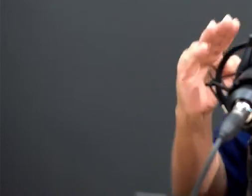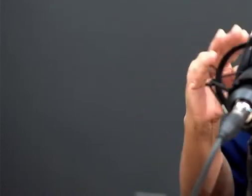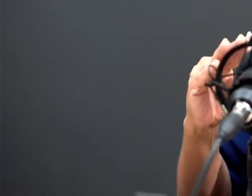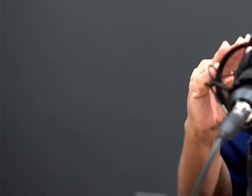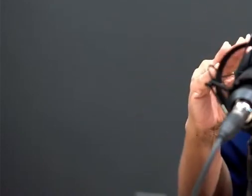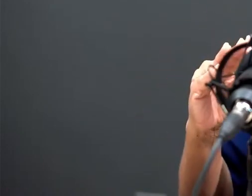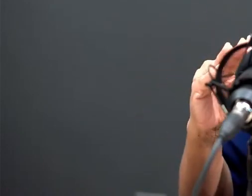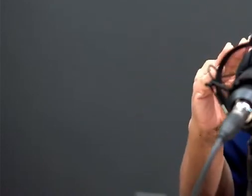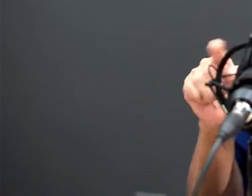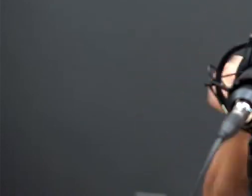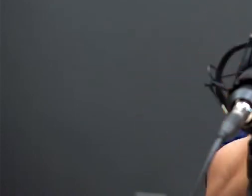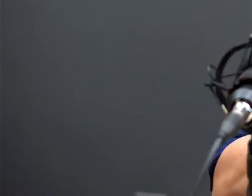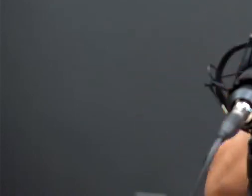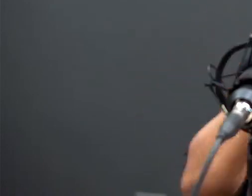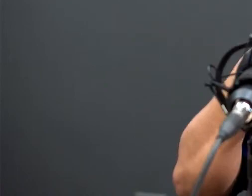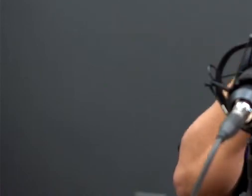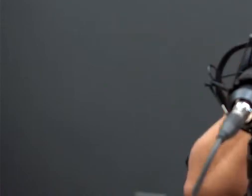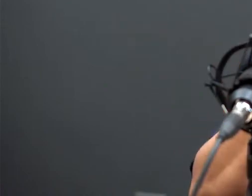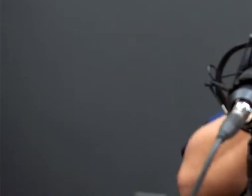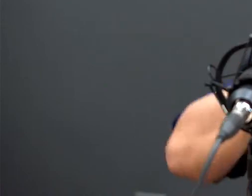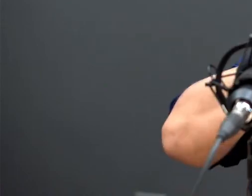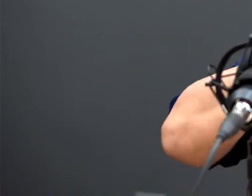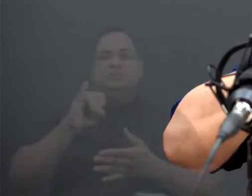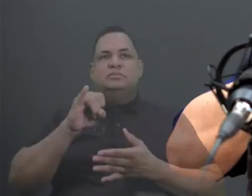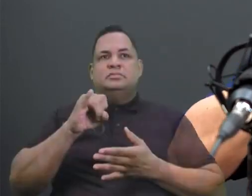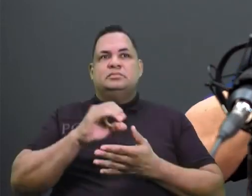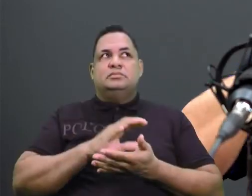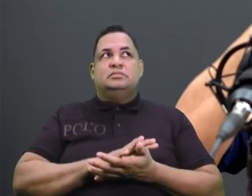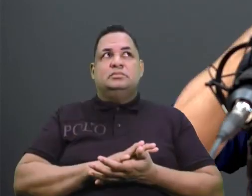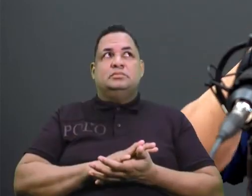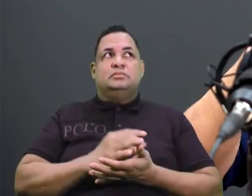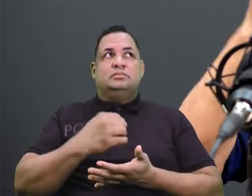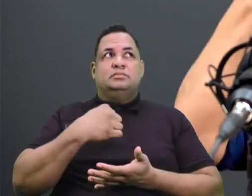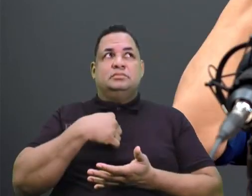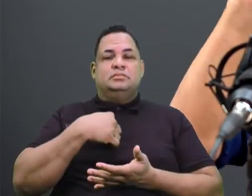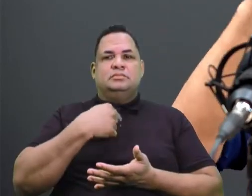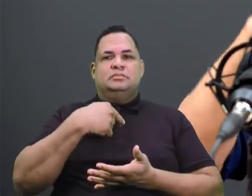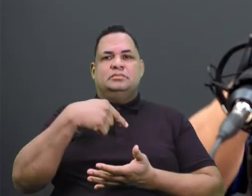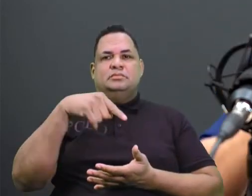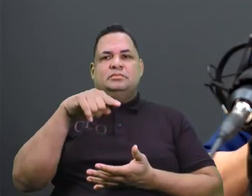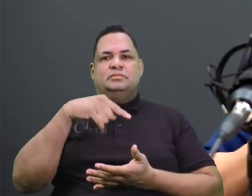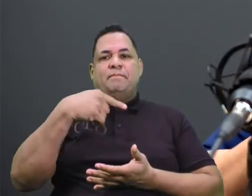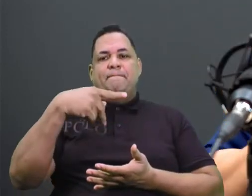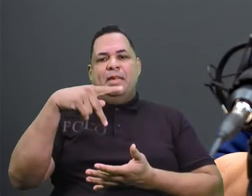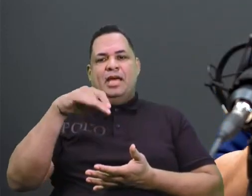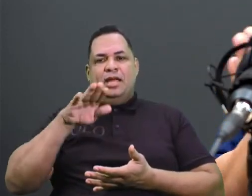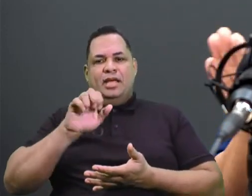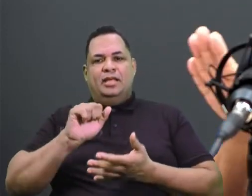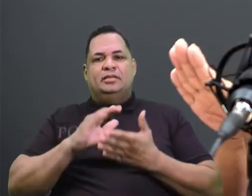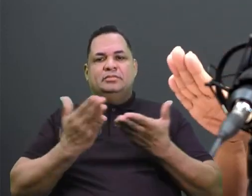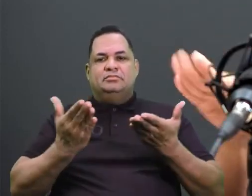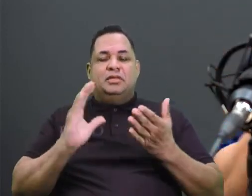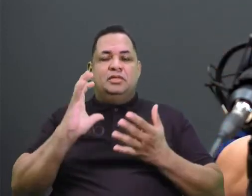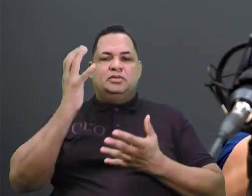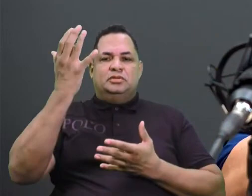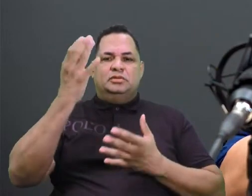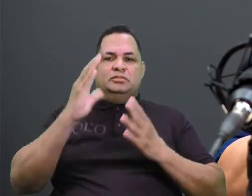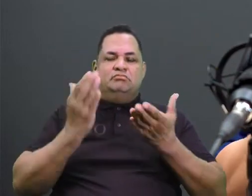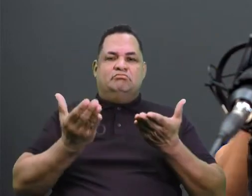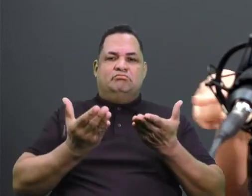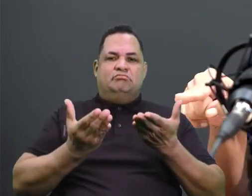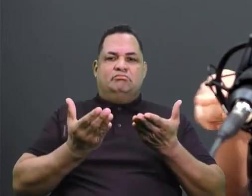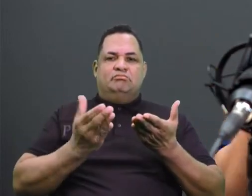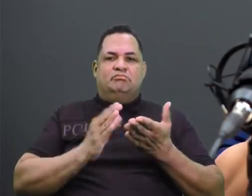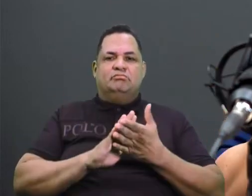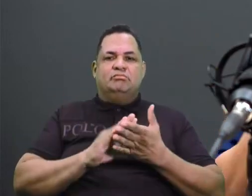para casa. Então, achava que se fizesse eu vou para casa, se resolvia